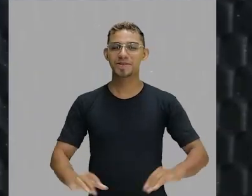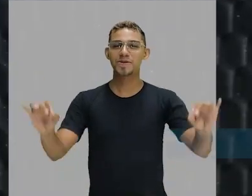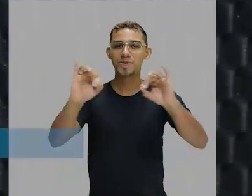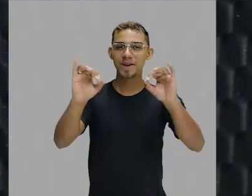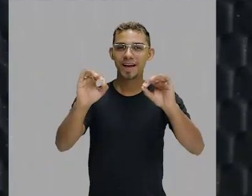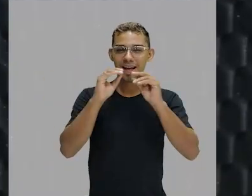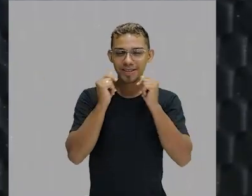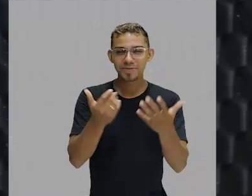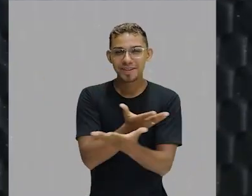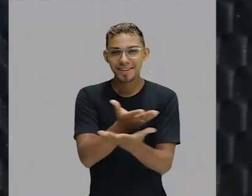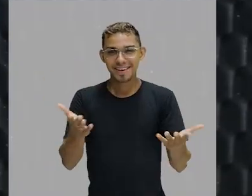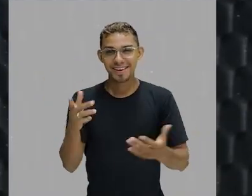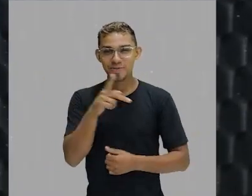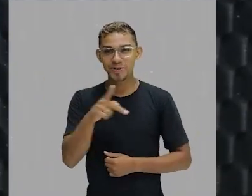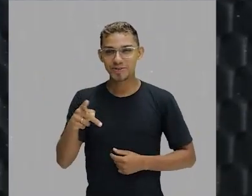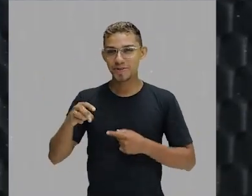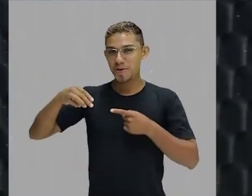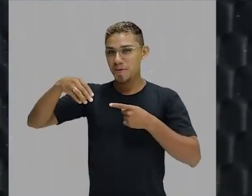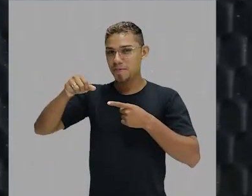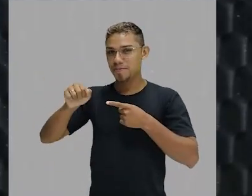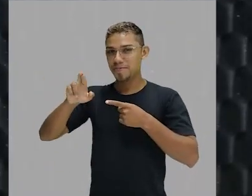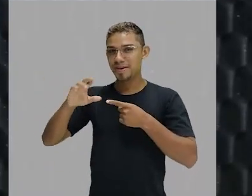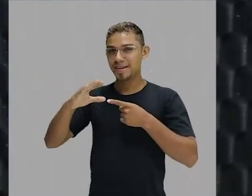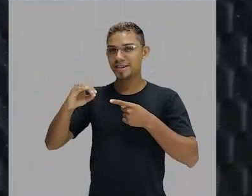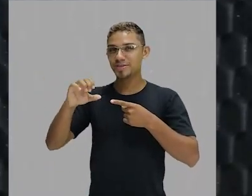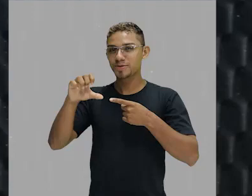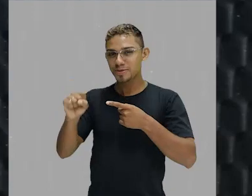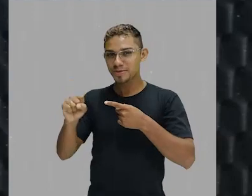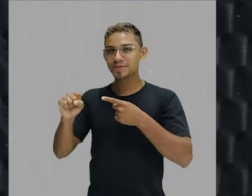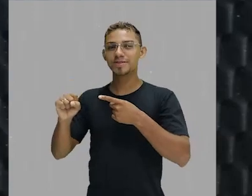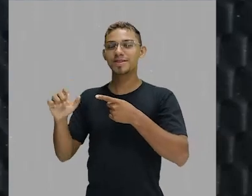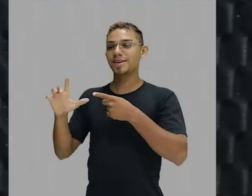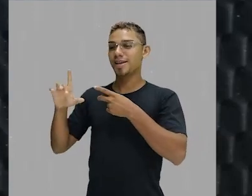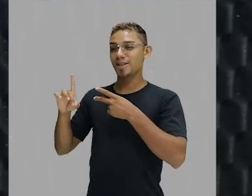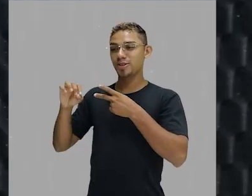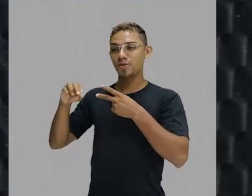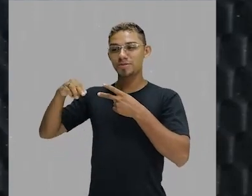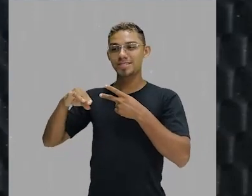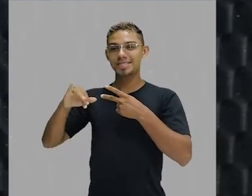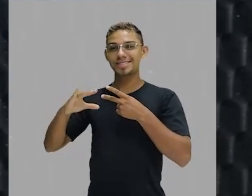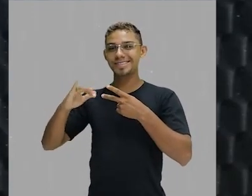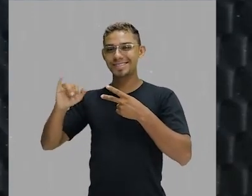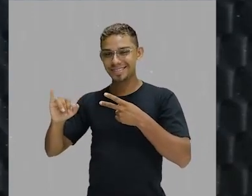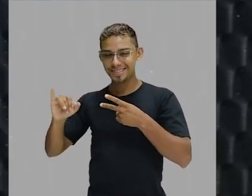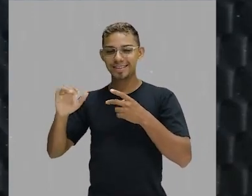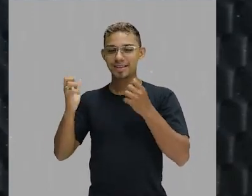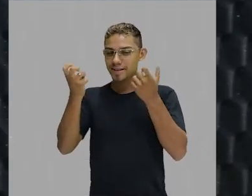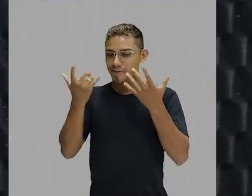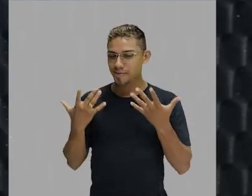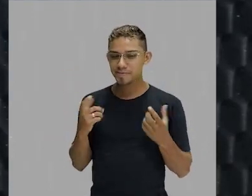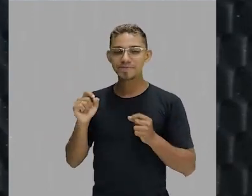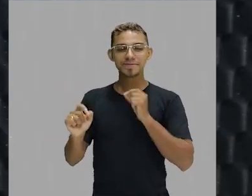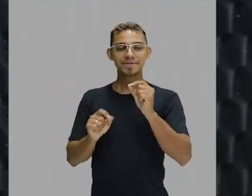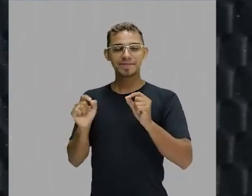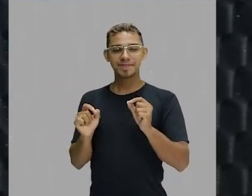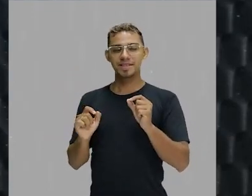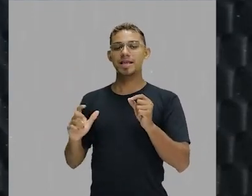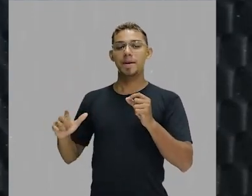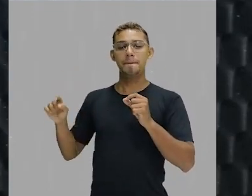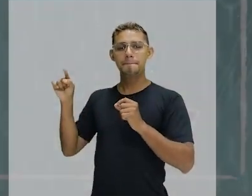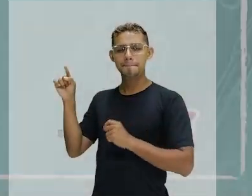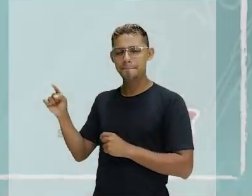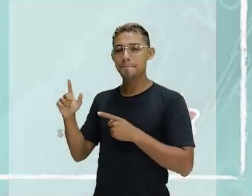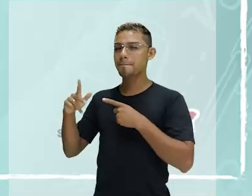Olá, gente. Professor Marcos Dominici aqui, professor de arte, e hoje a gente vai falar de uma das coisas particularmente que eu sou apaixonado: